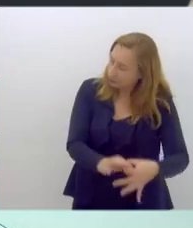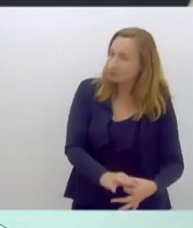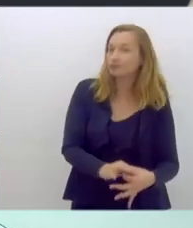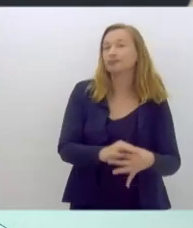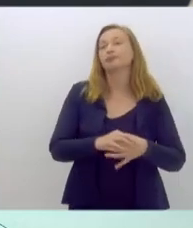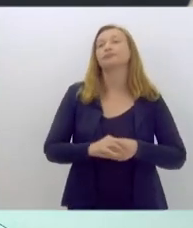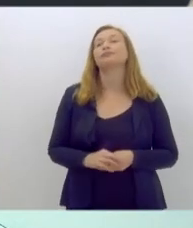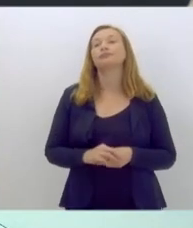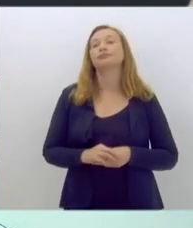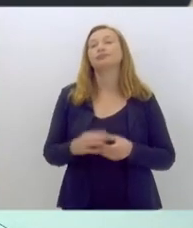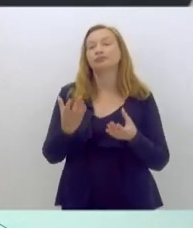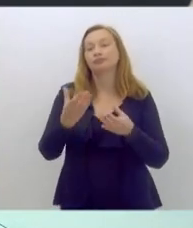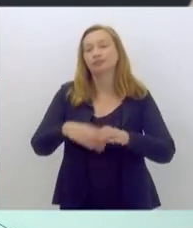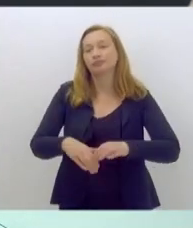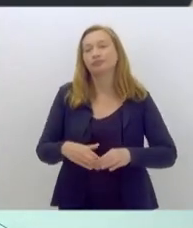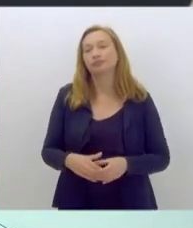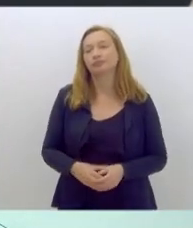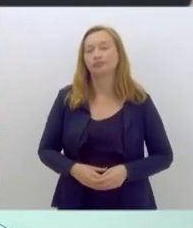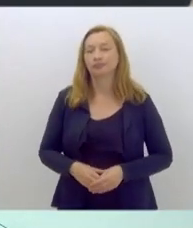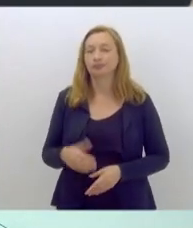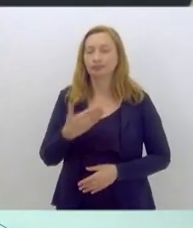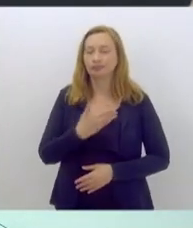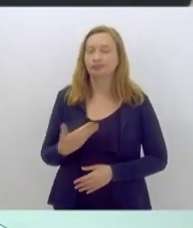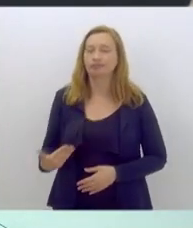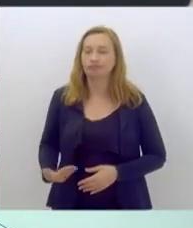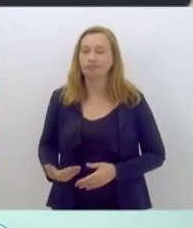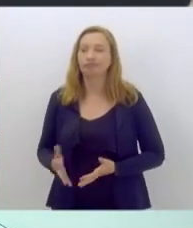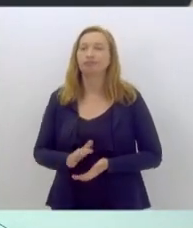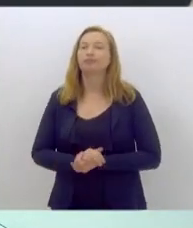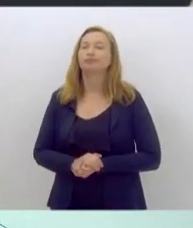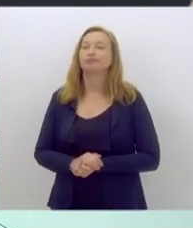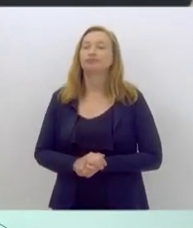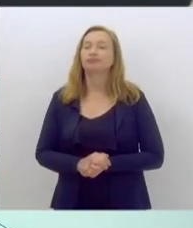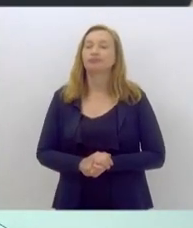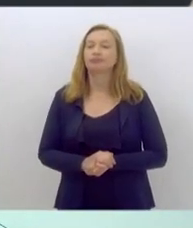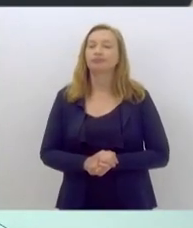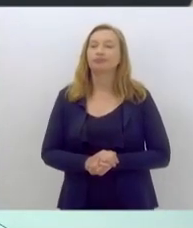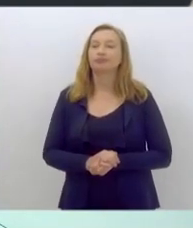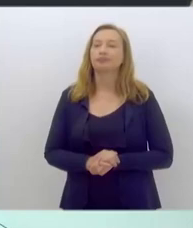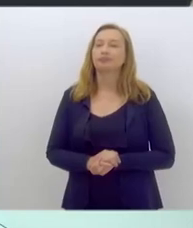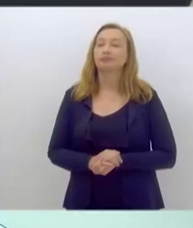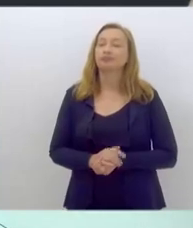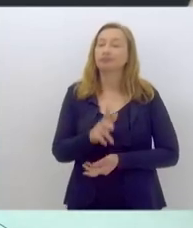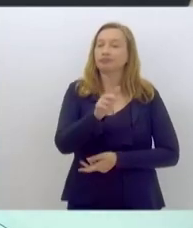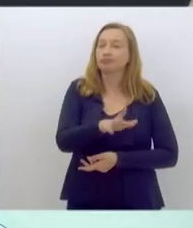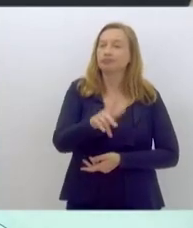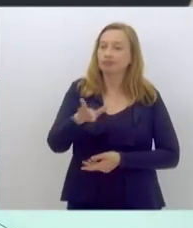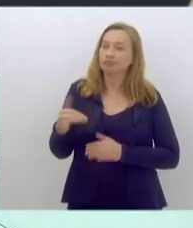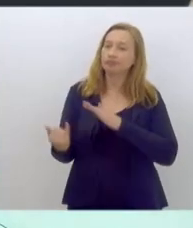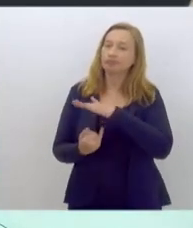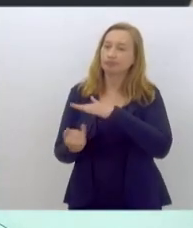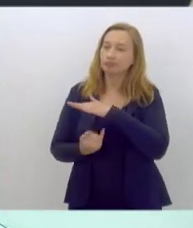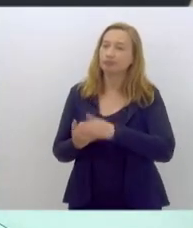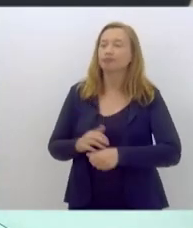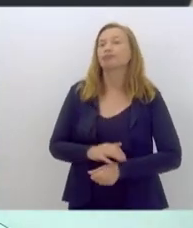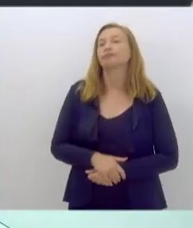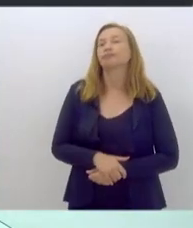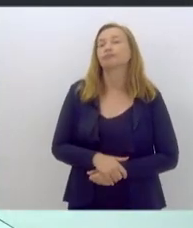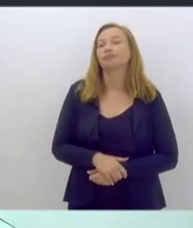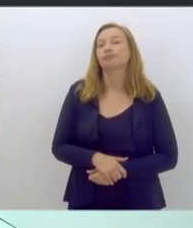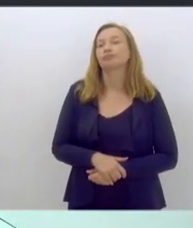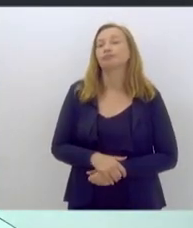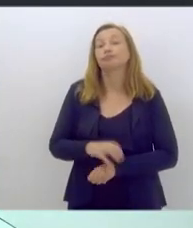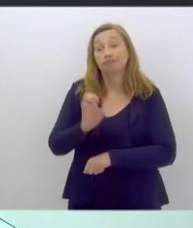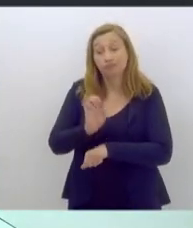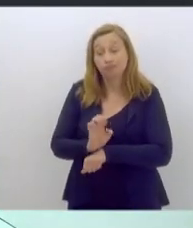o concurso público a gente é fortalece as diversas ou instituições ou